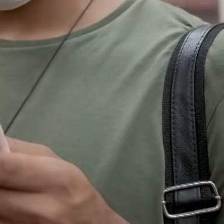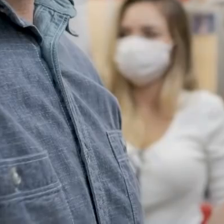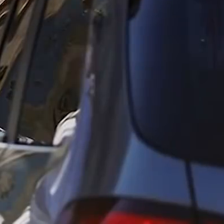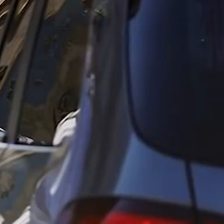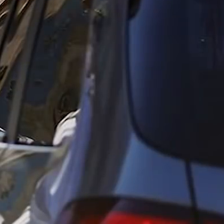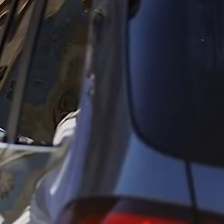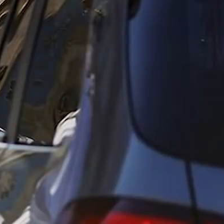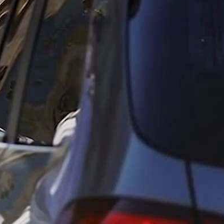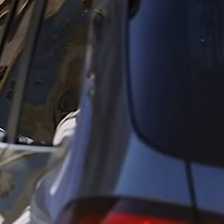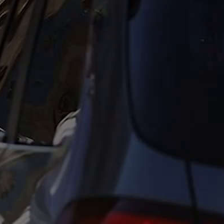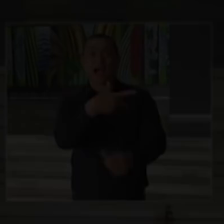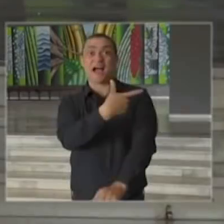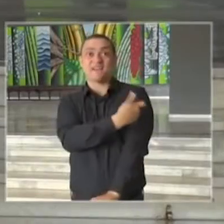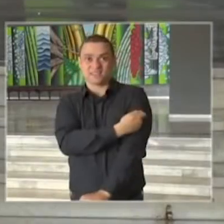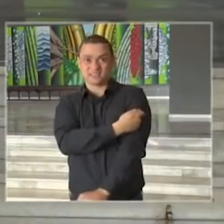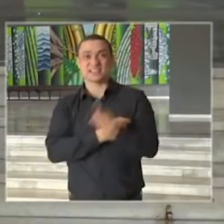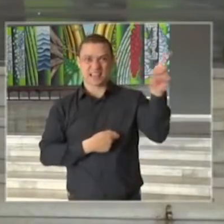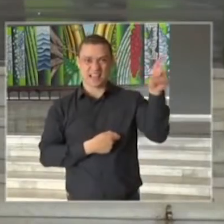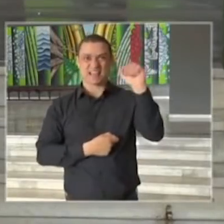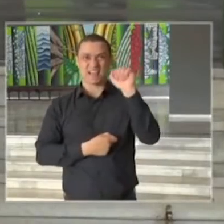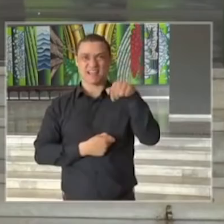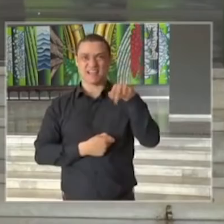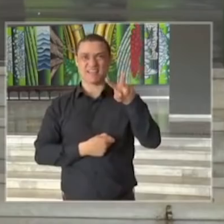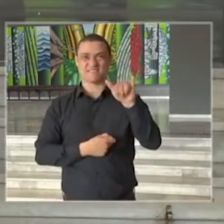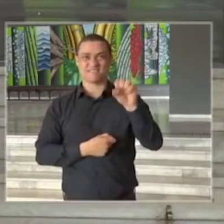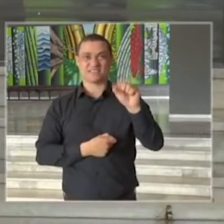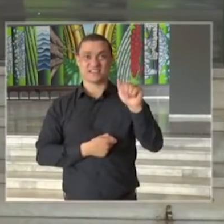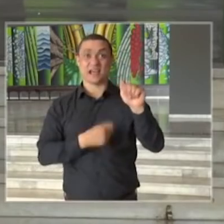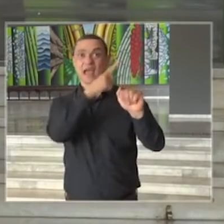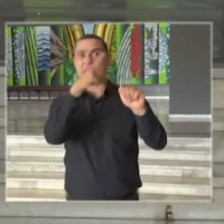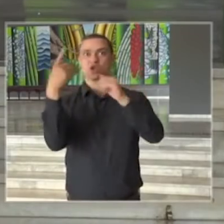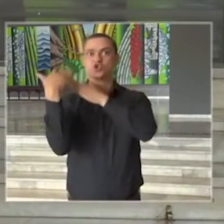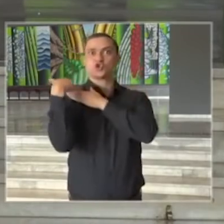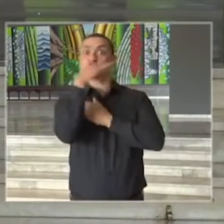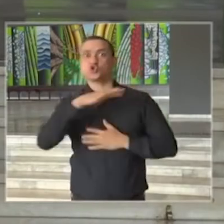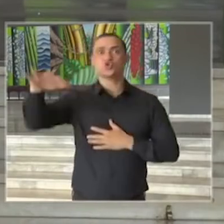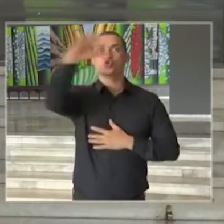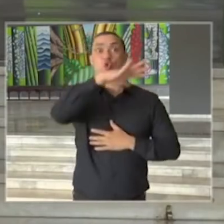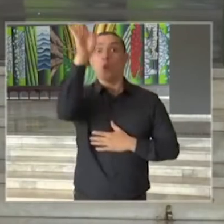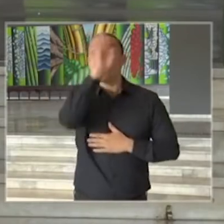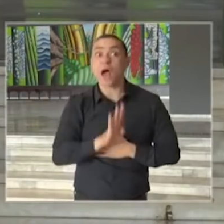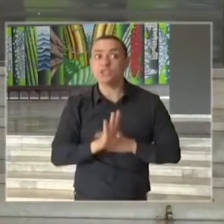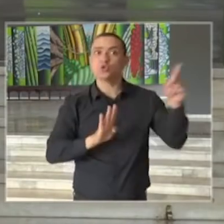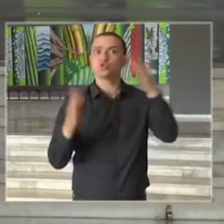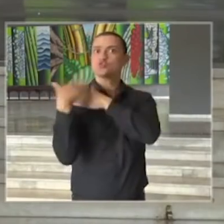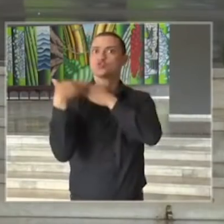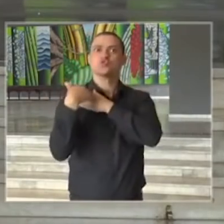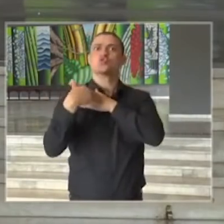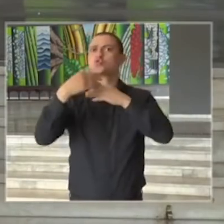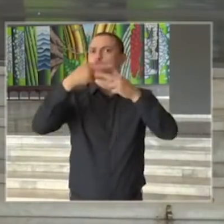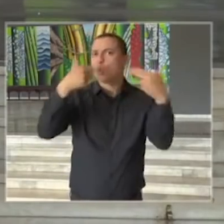do Sul e Paraná. A Anvisa, que é a autoridade responsável no plano